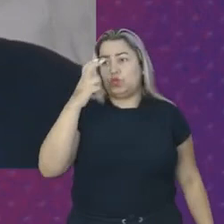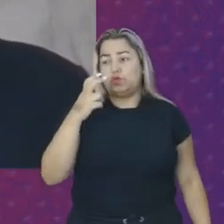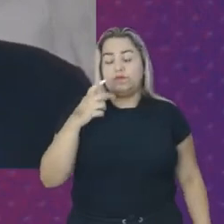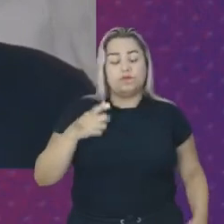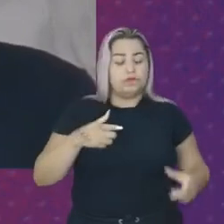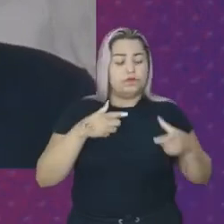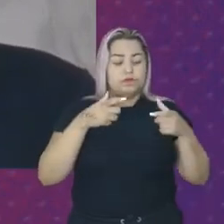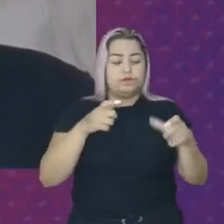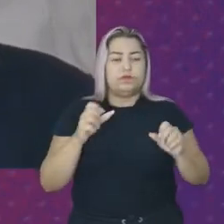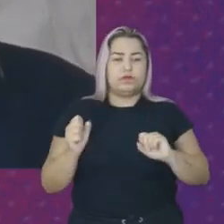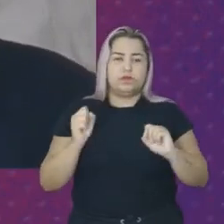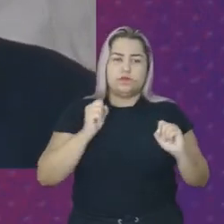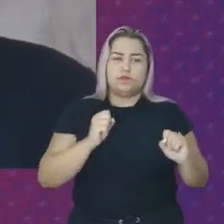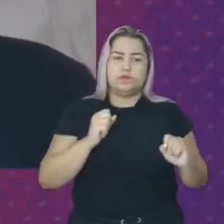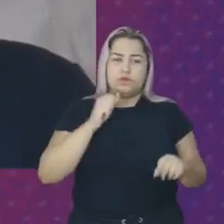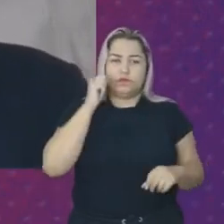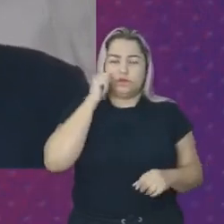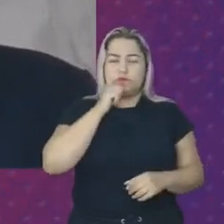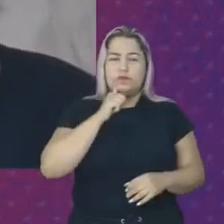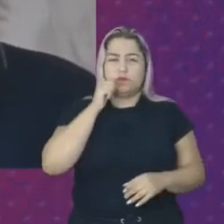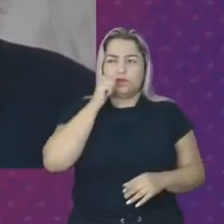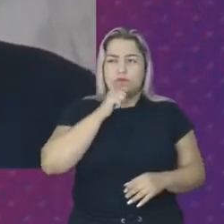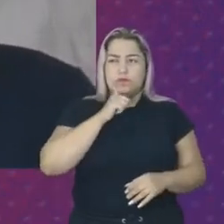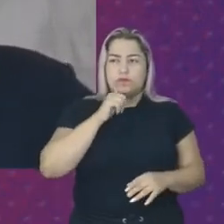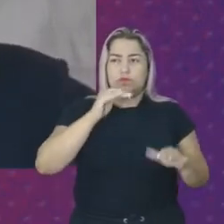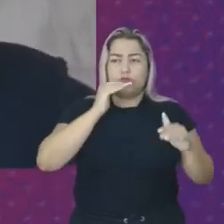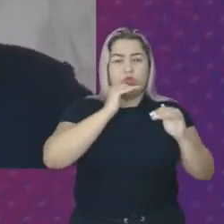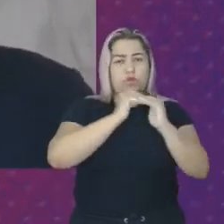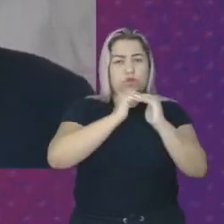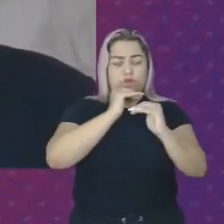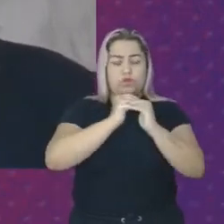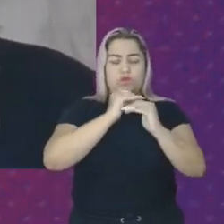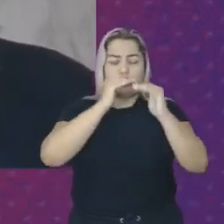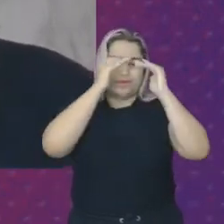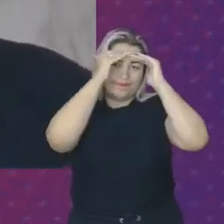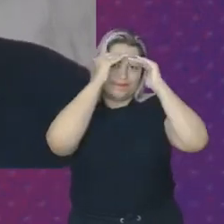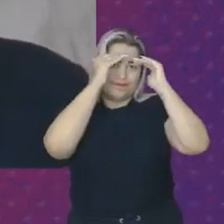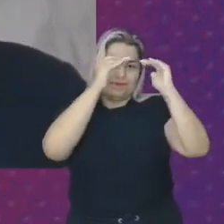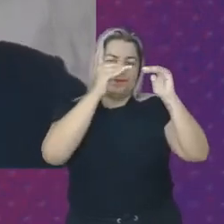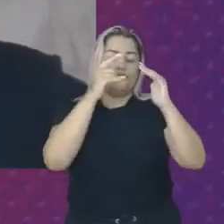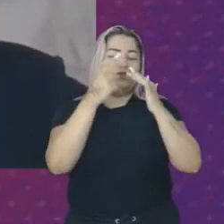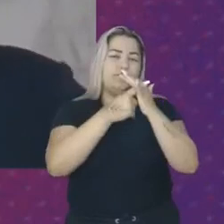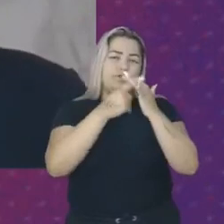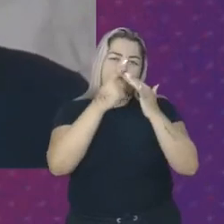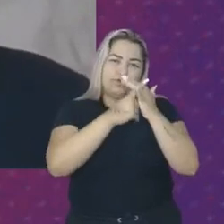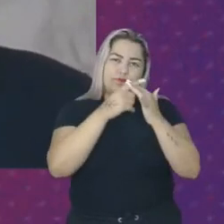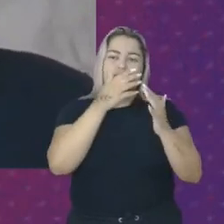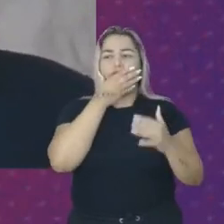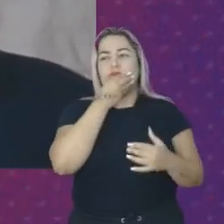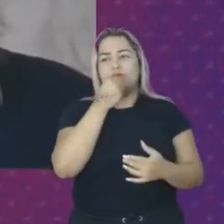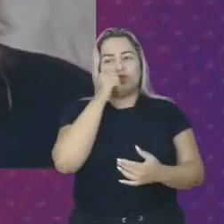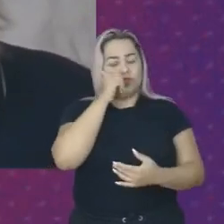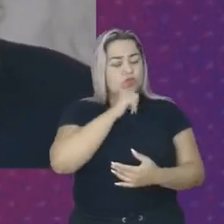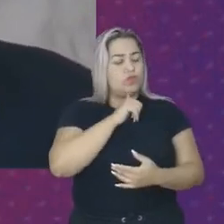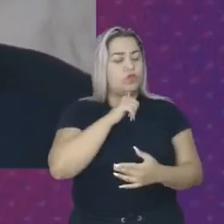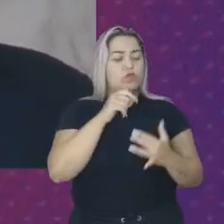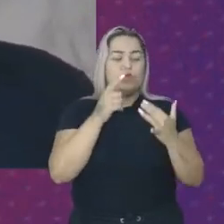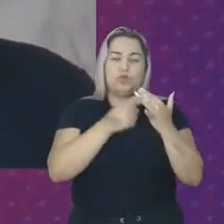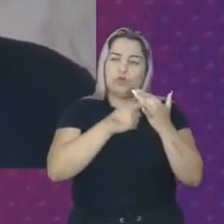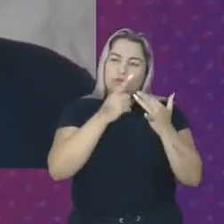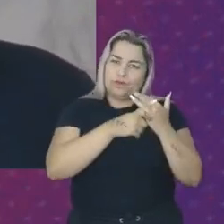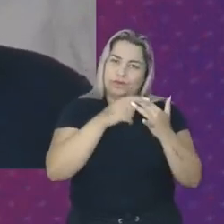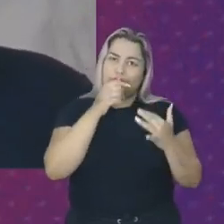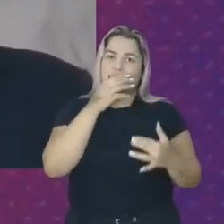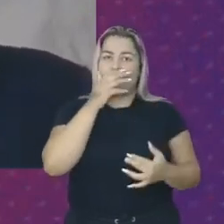nós possamos ver as mulheres com igualdade, com respeito entre homens e mulheres, entre meninos e meninas,